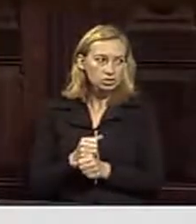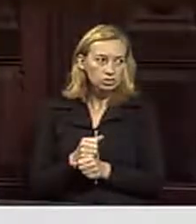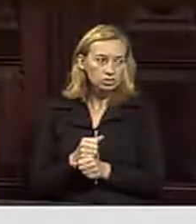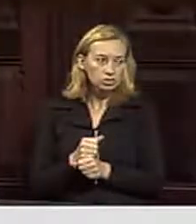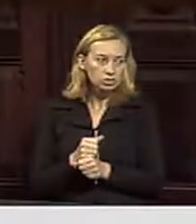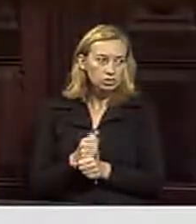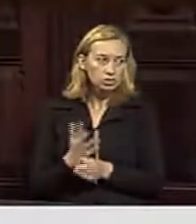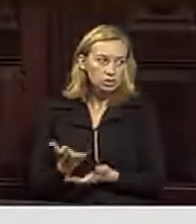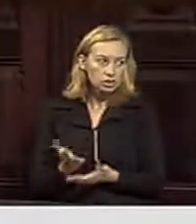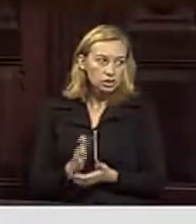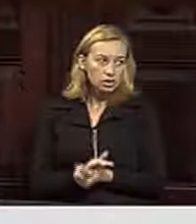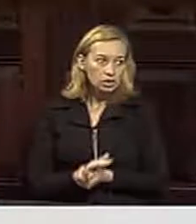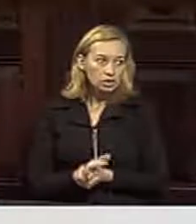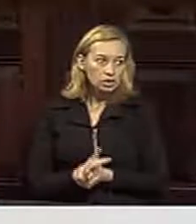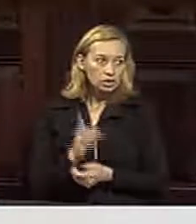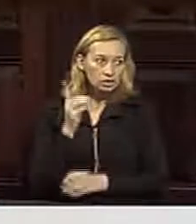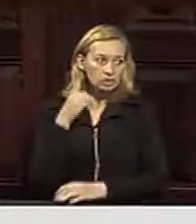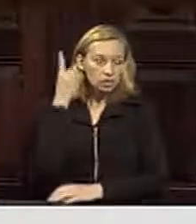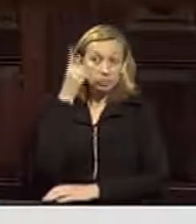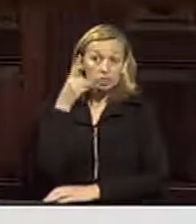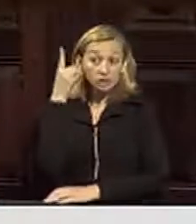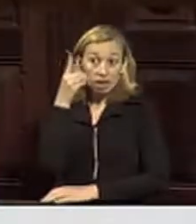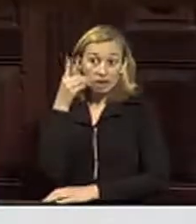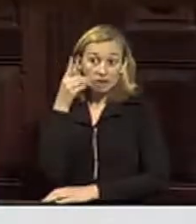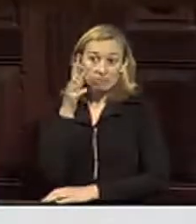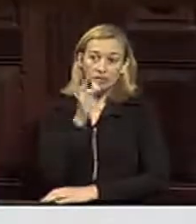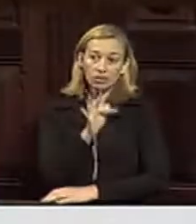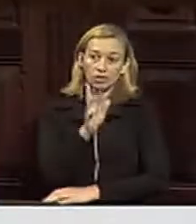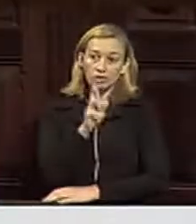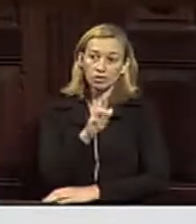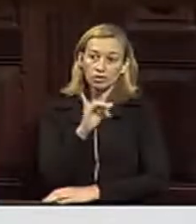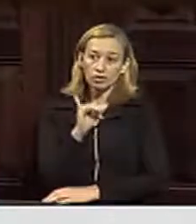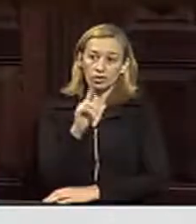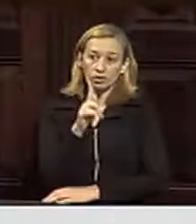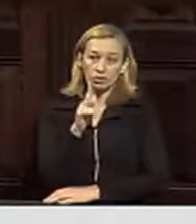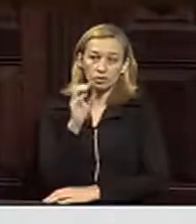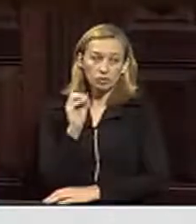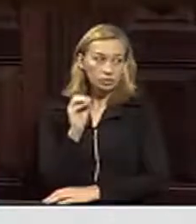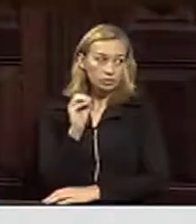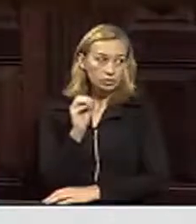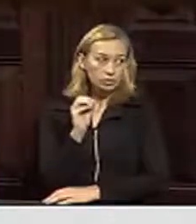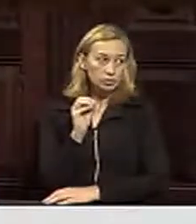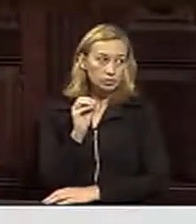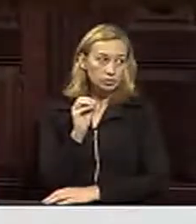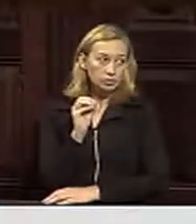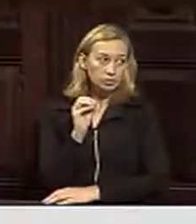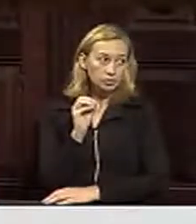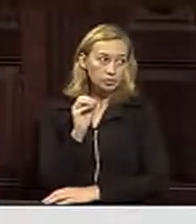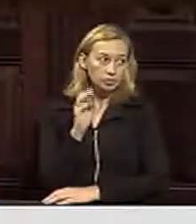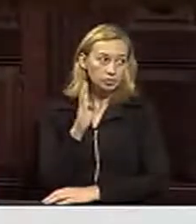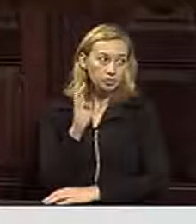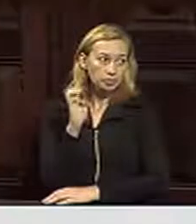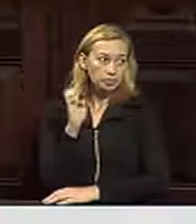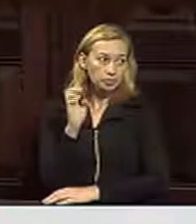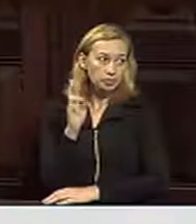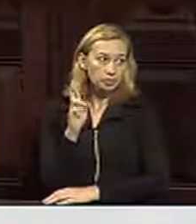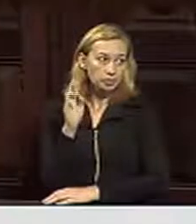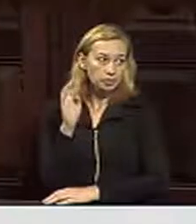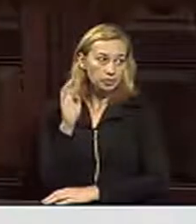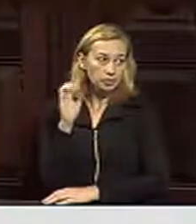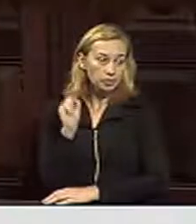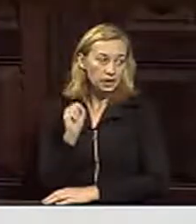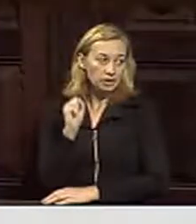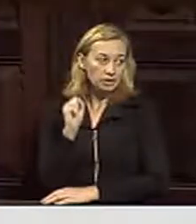parlamento por um deputado friburguense. Então, quero fazer esse registro em nome de